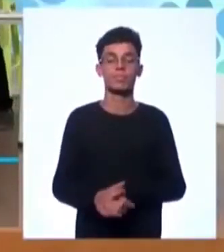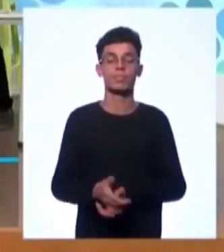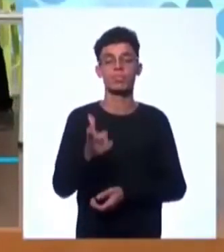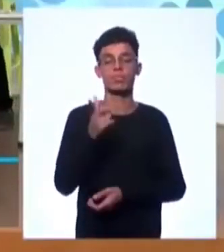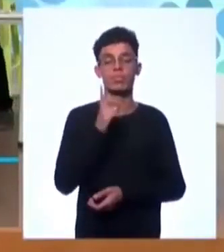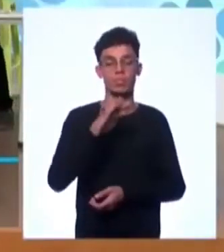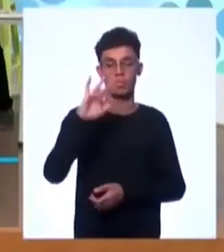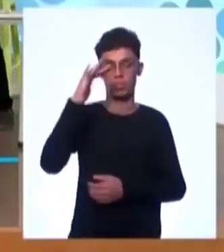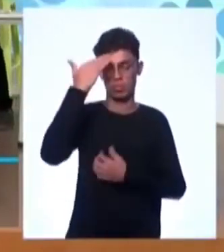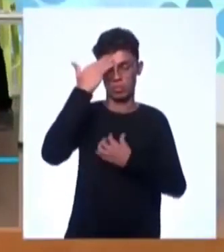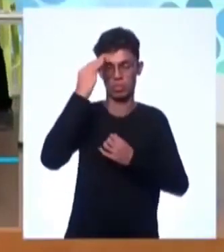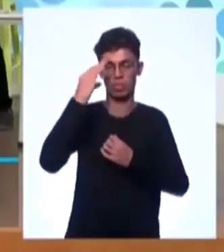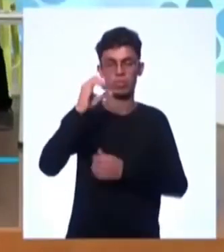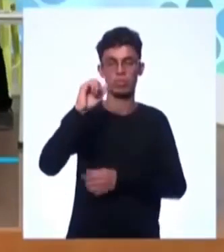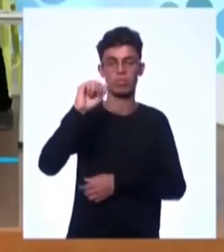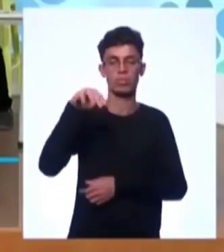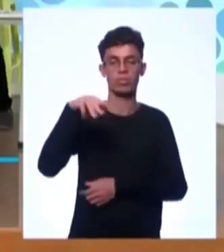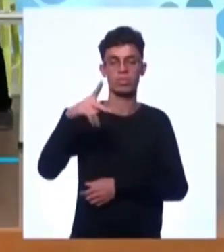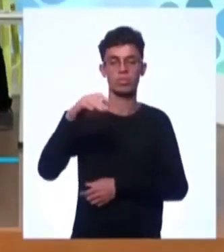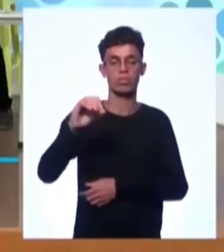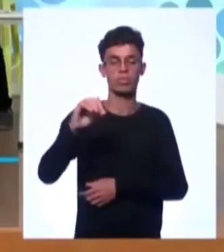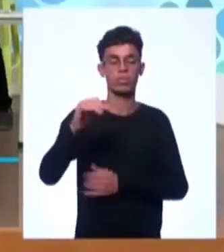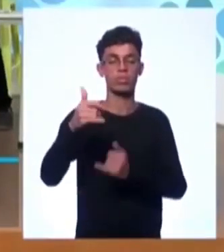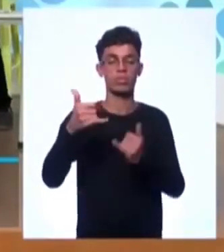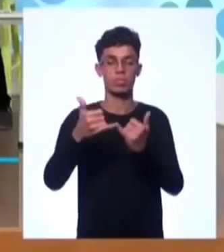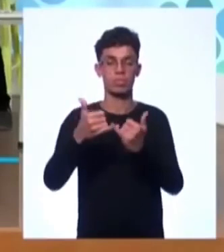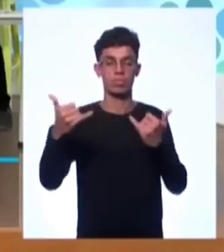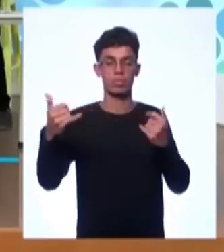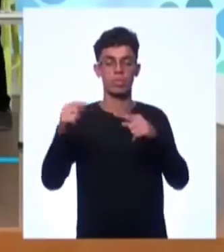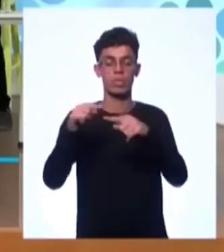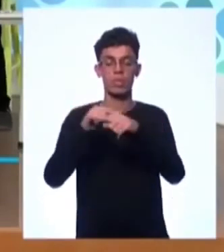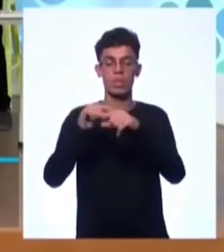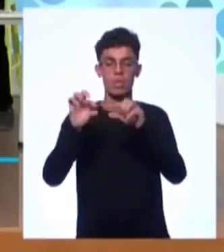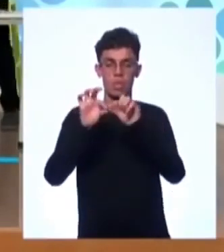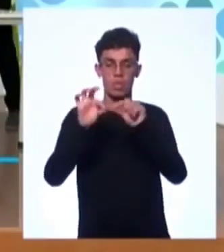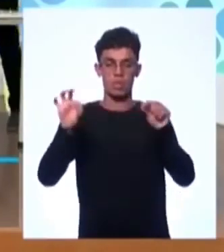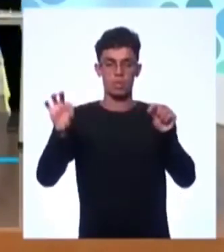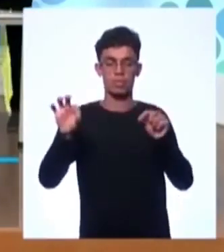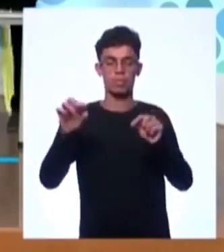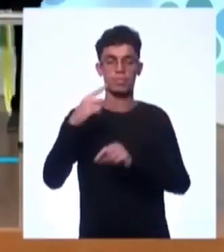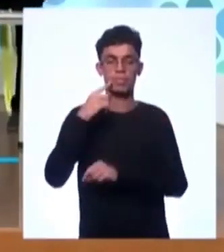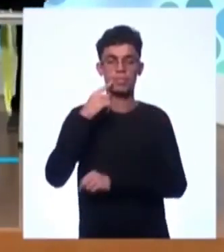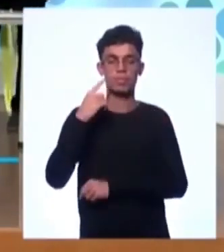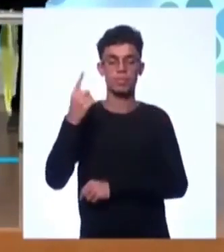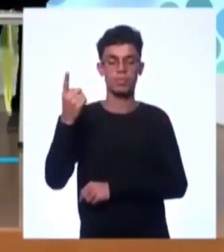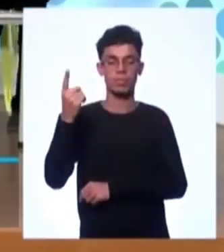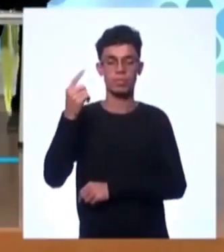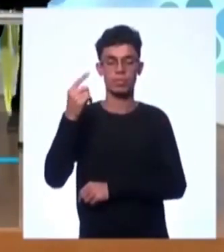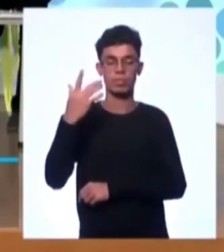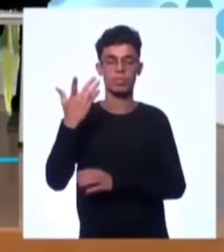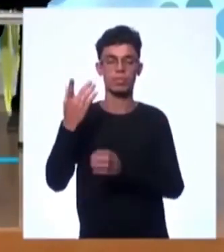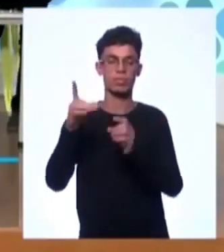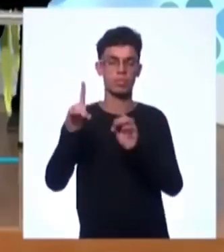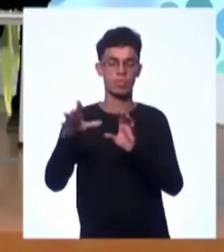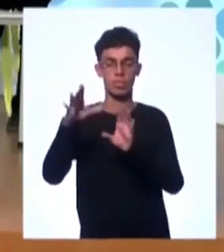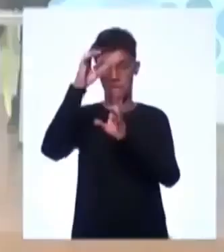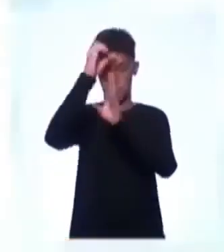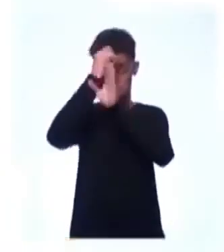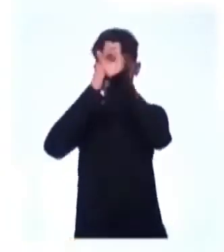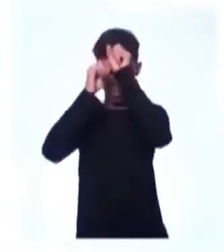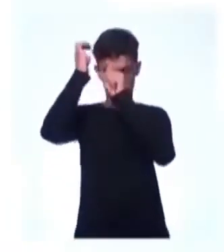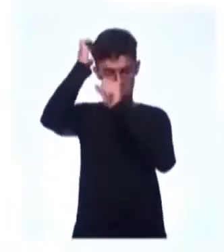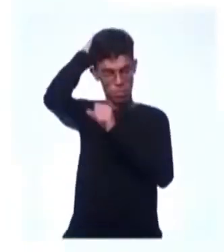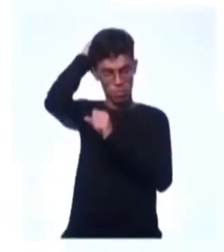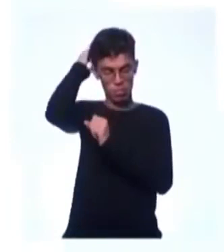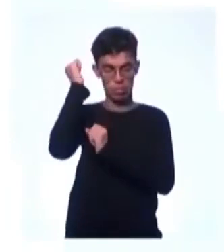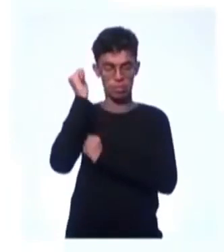Certinho. campo magnético criado ao redor de um fio. Bom, nas condições aí, veja, na sequência didática, aprender sempre aí 4 e